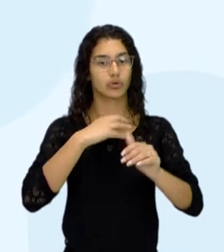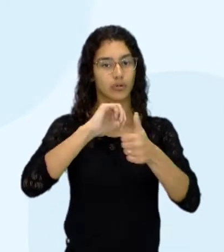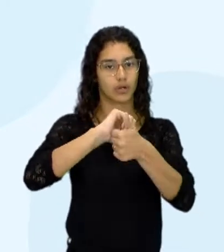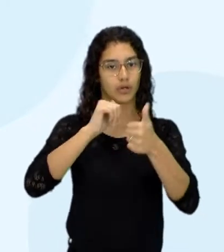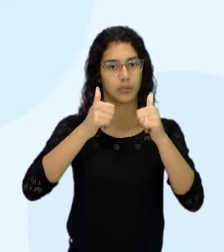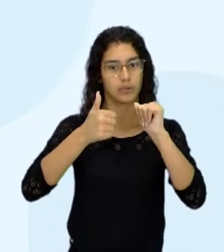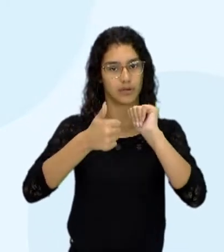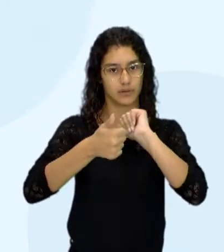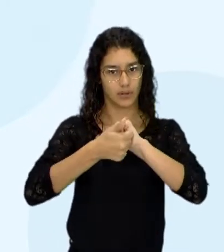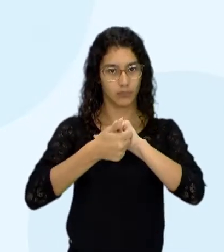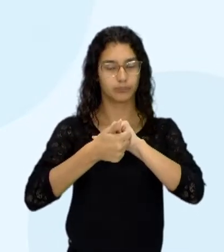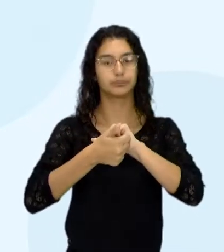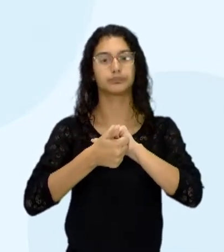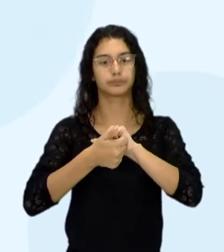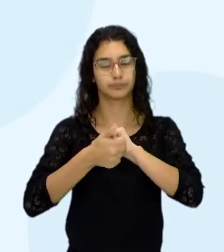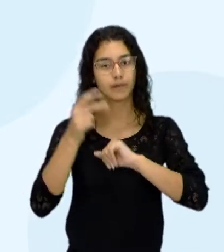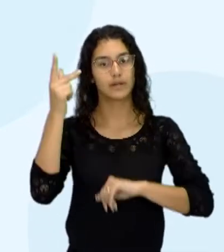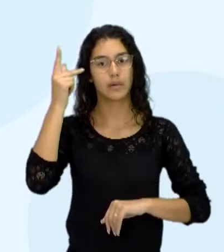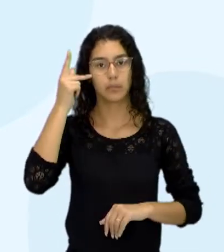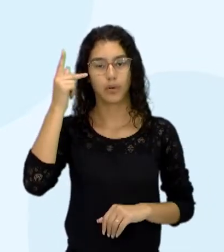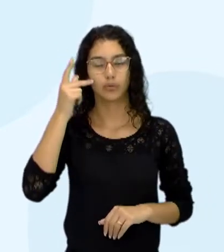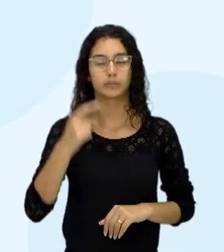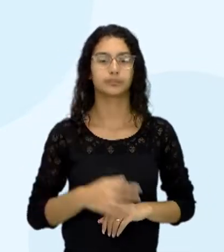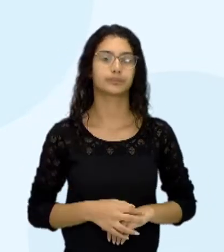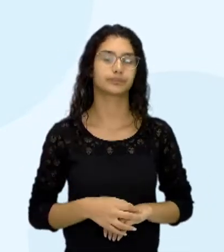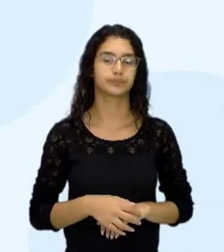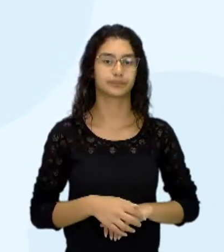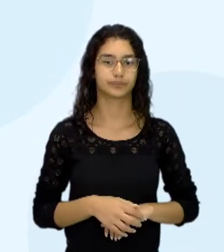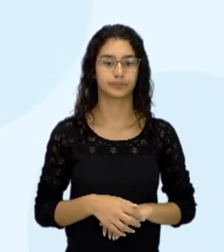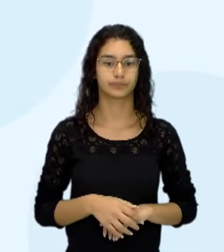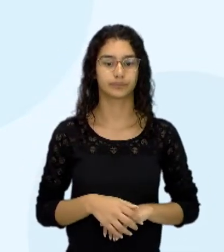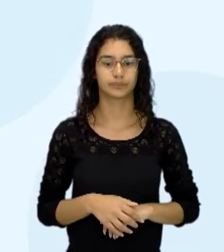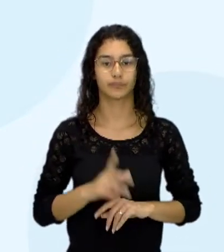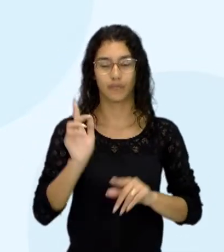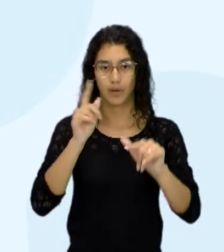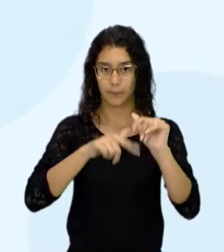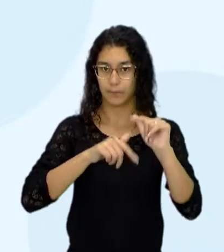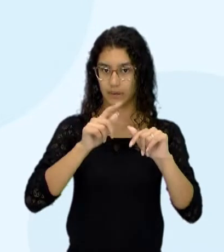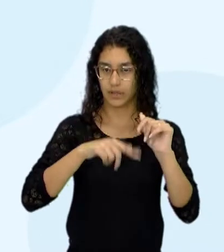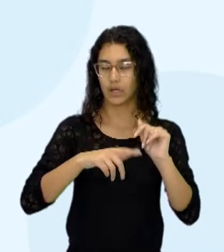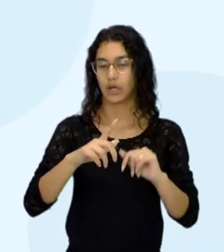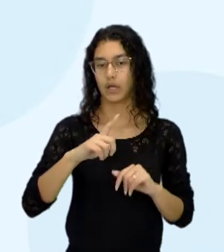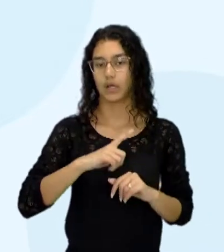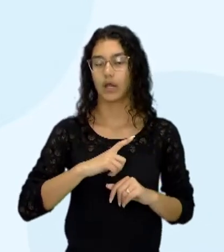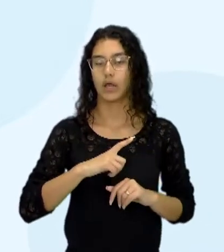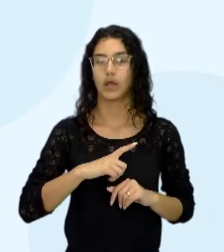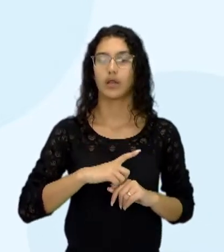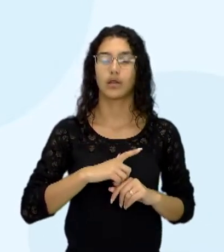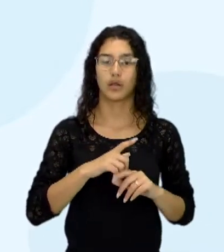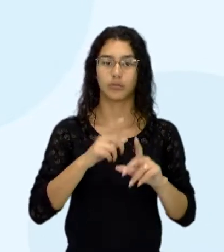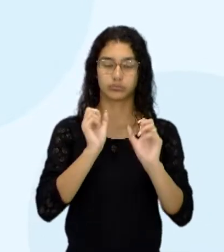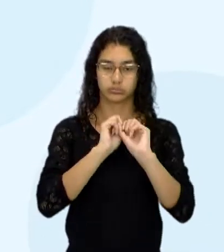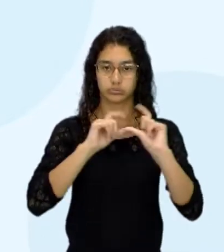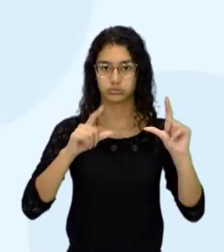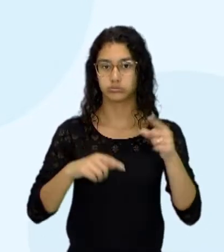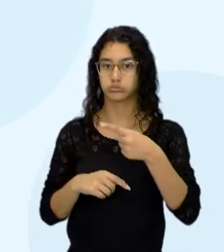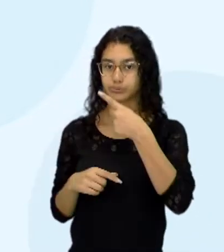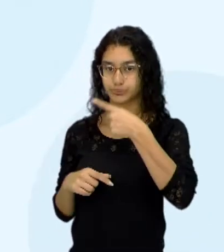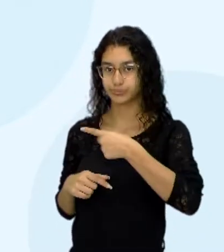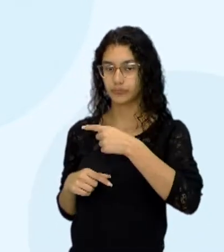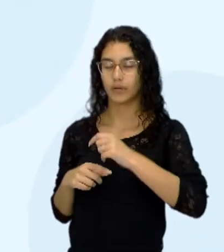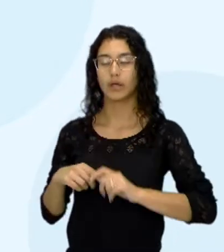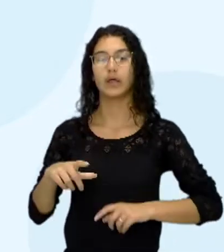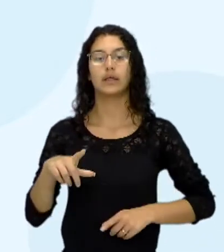da megalópole? Essa matéria que é fruto dessa reportagem que eu coloquei no slide, está no